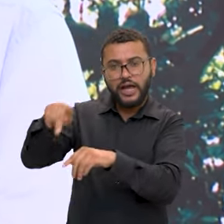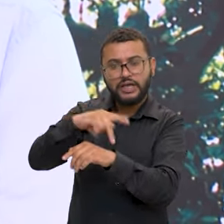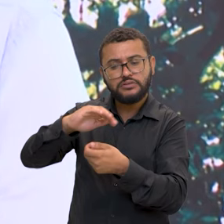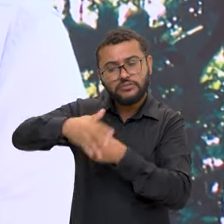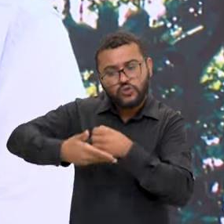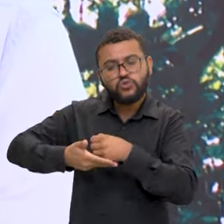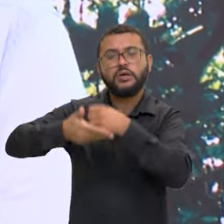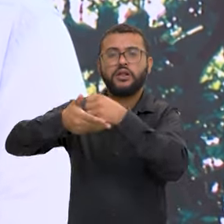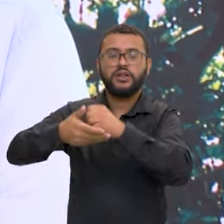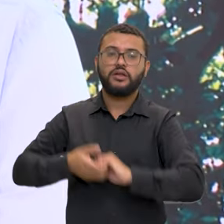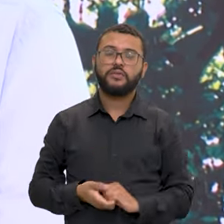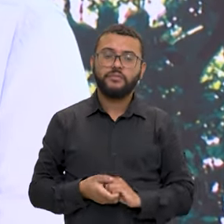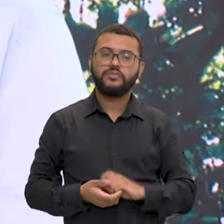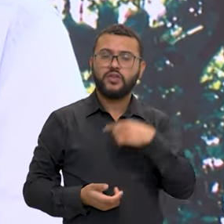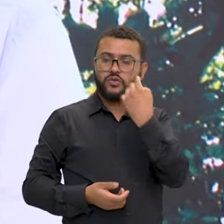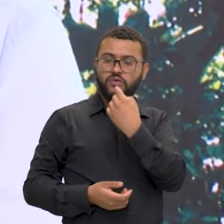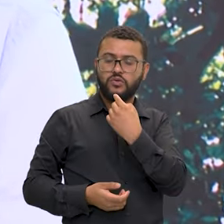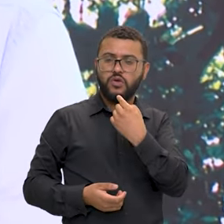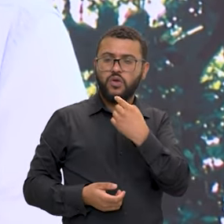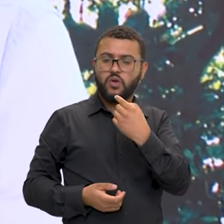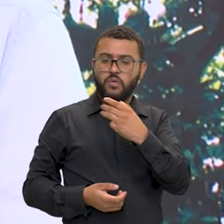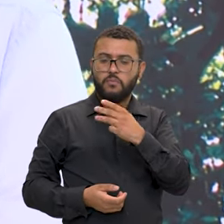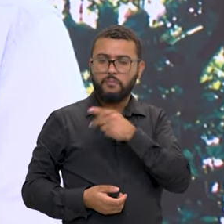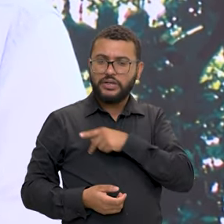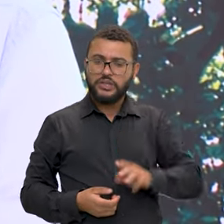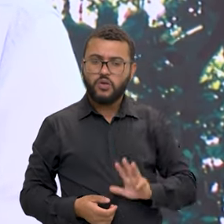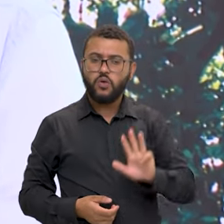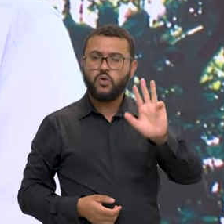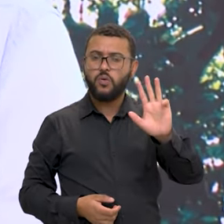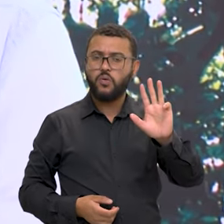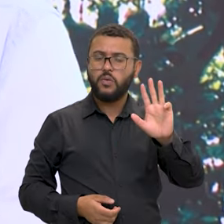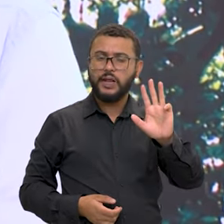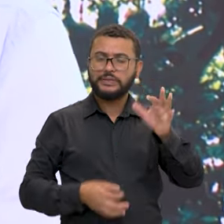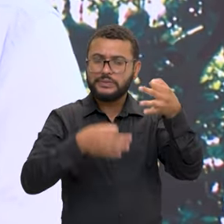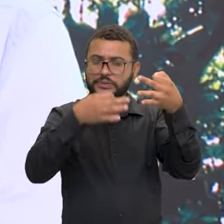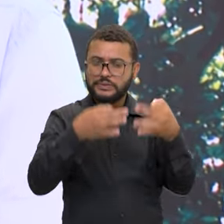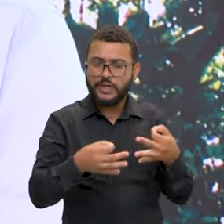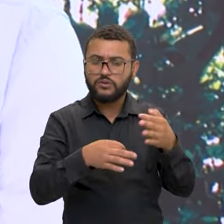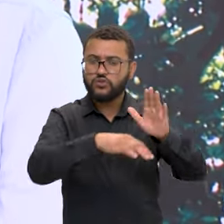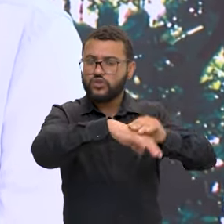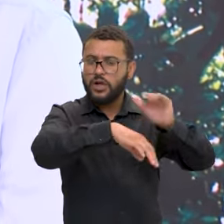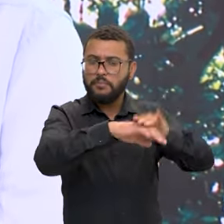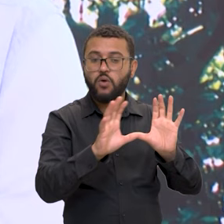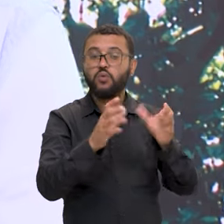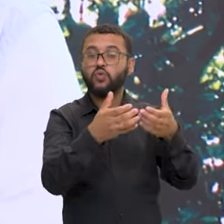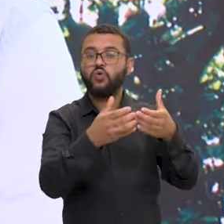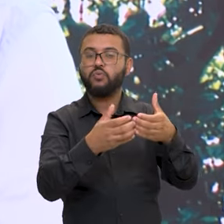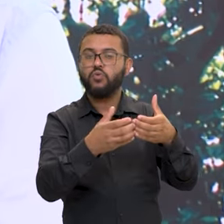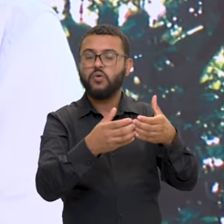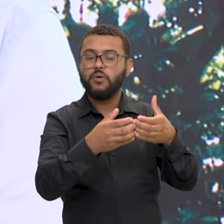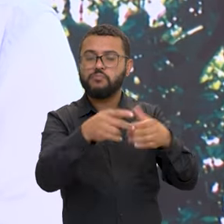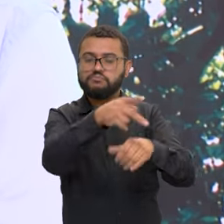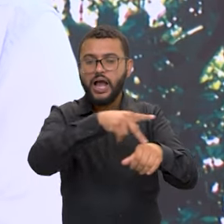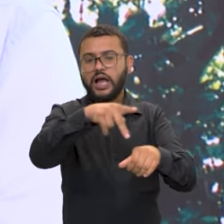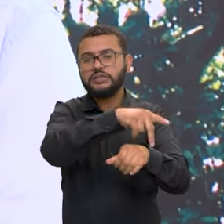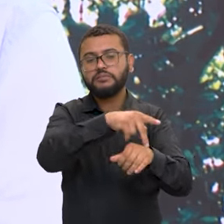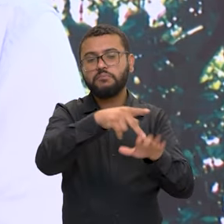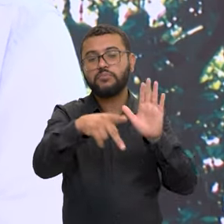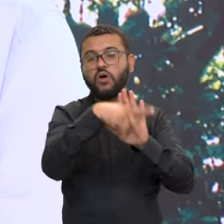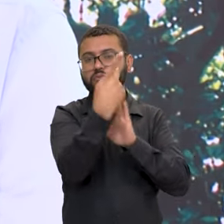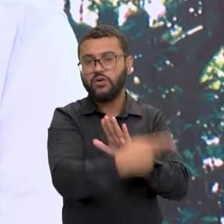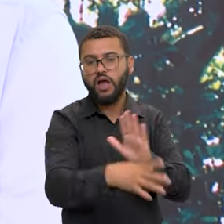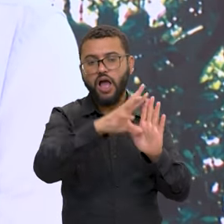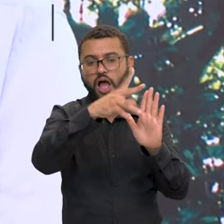dos países amazônicos e discutir os problemas da floresta, a necessidade de enfrentar um